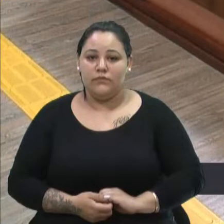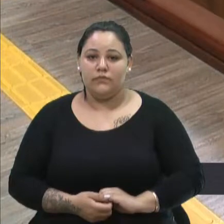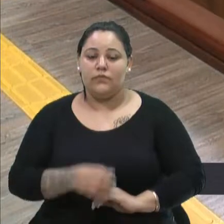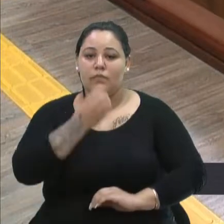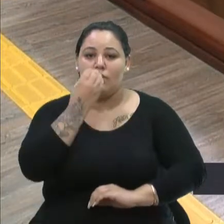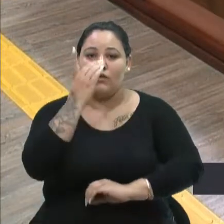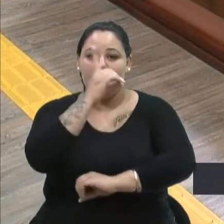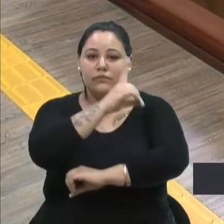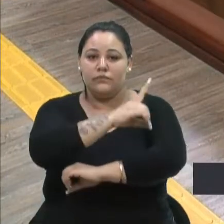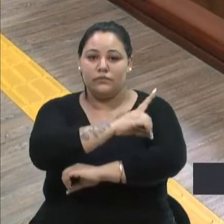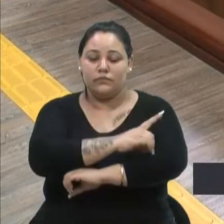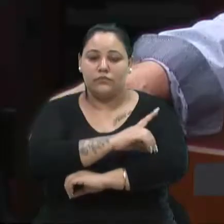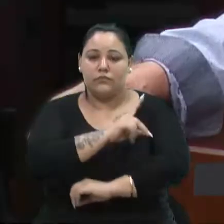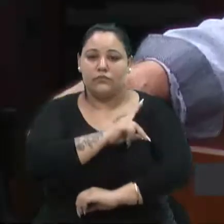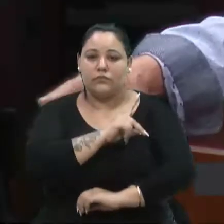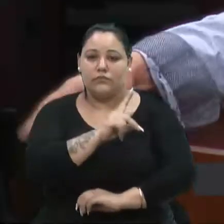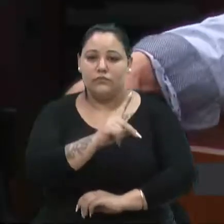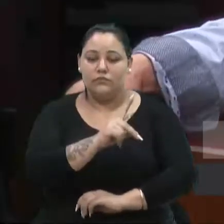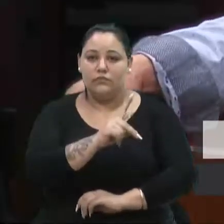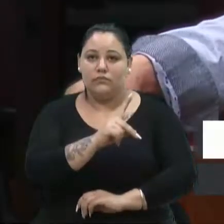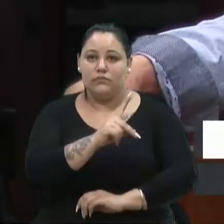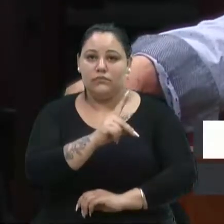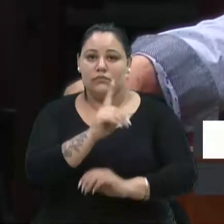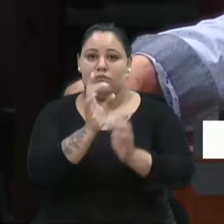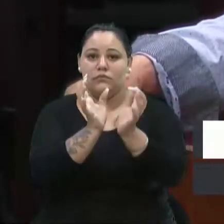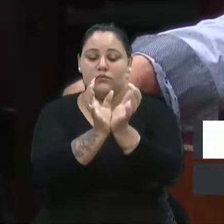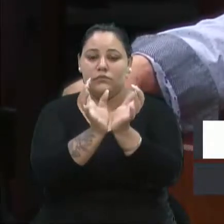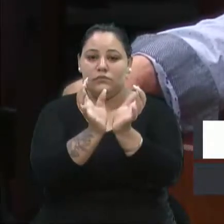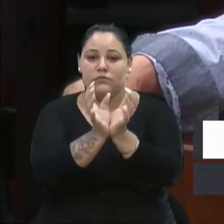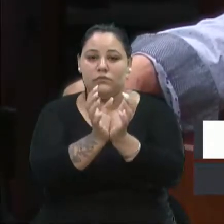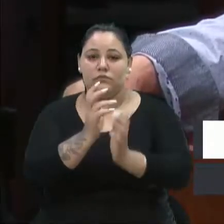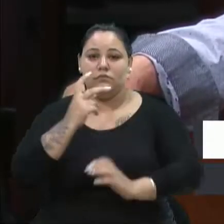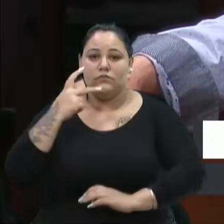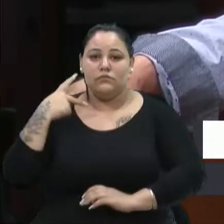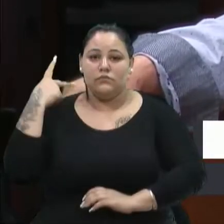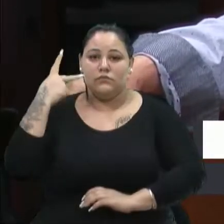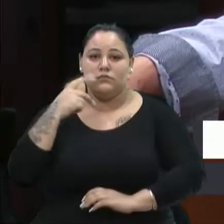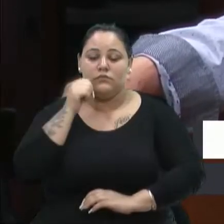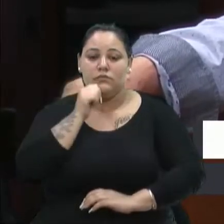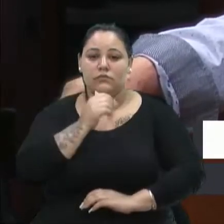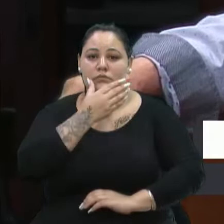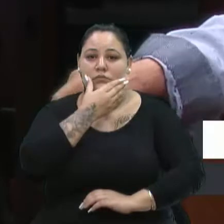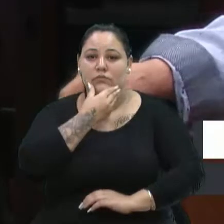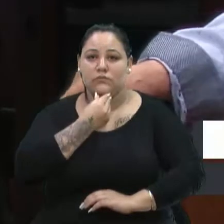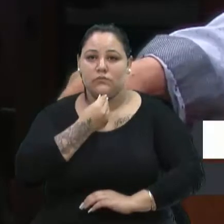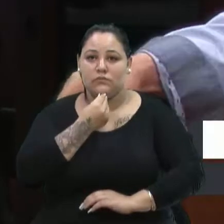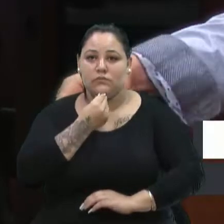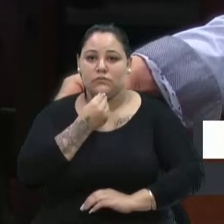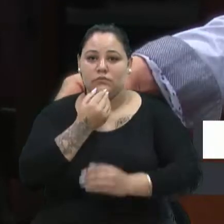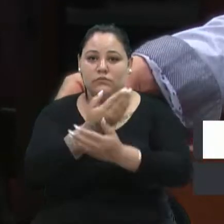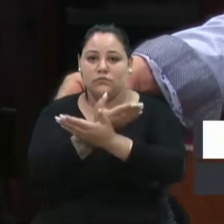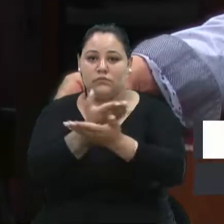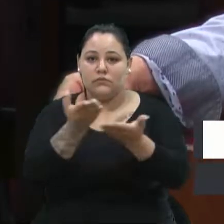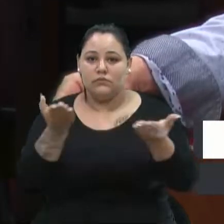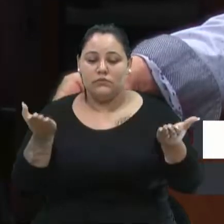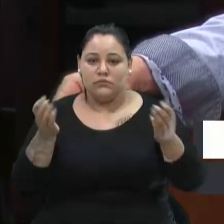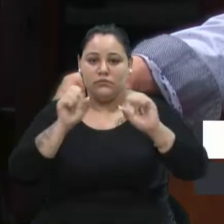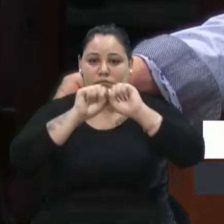Bom dia, senhora presidente, colegas, vereadores e vereadoras. Uso esse espaço nesta